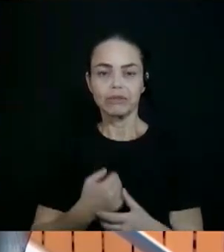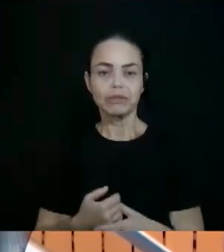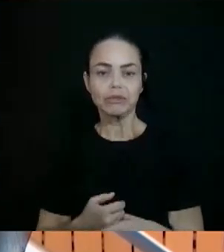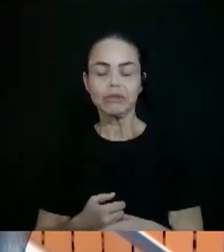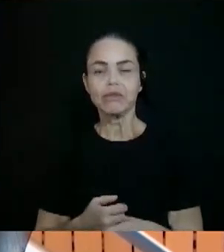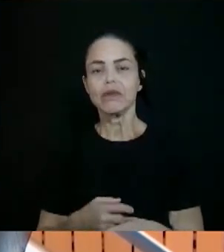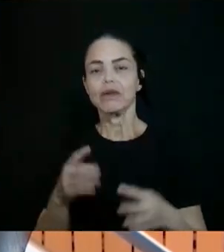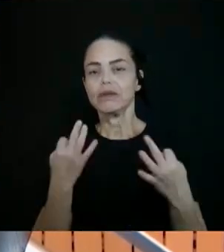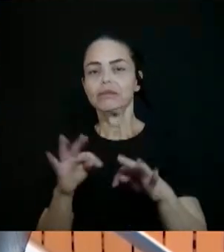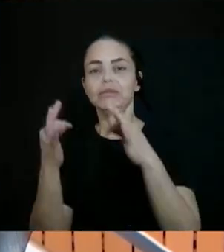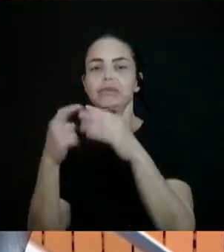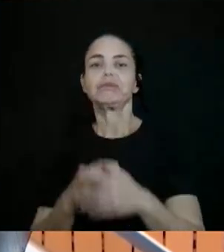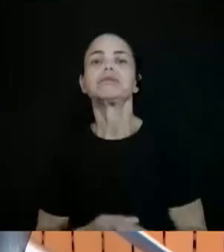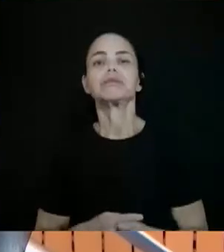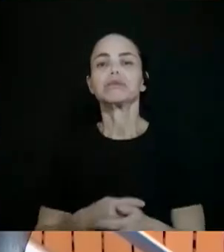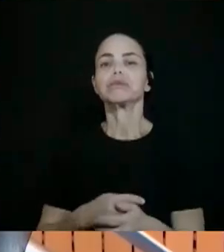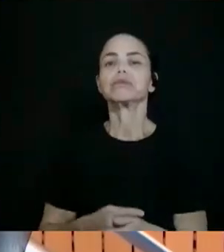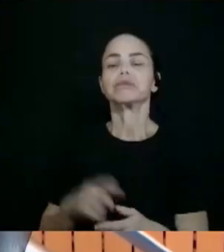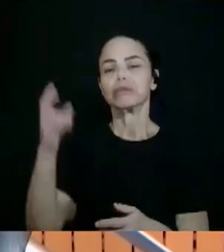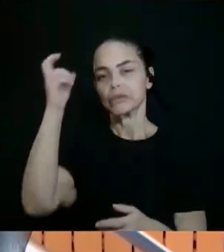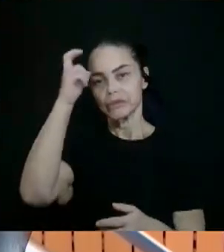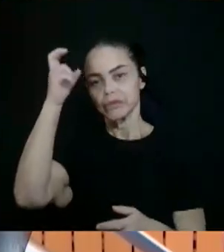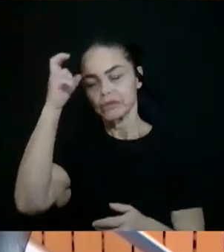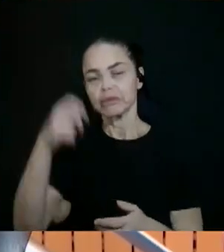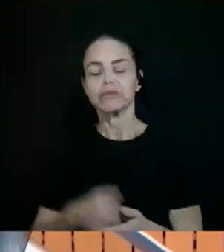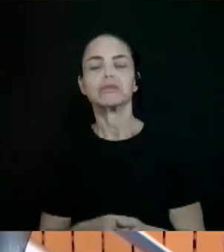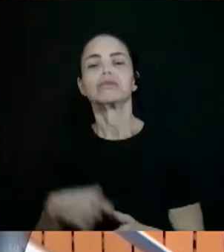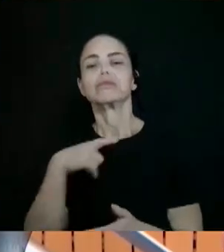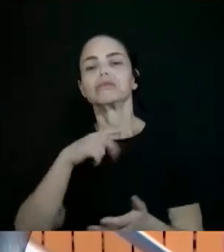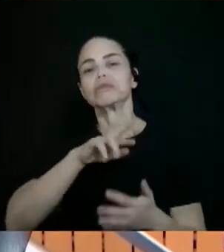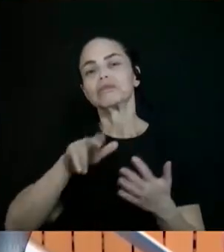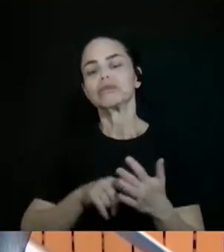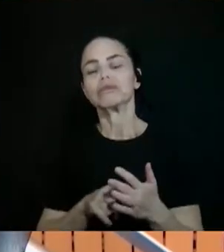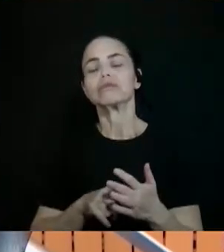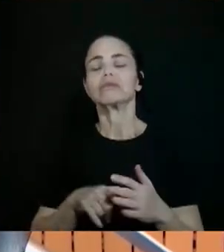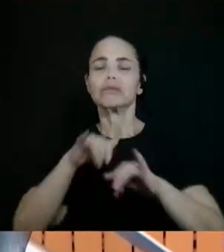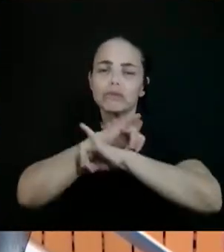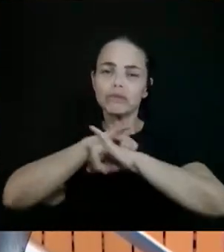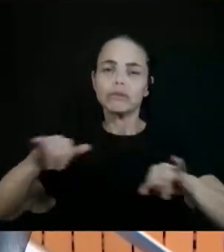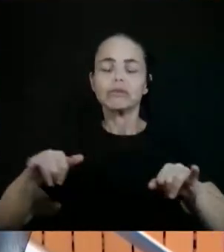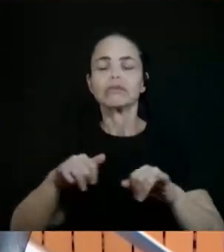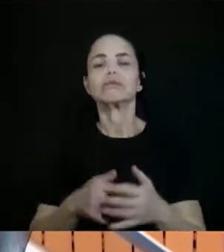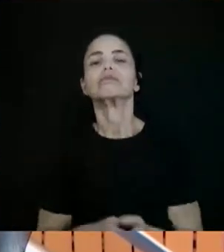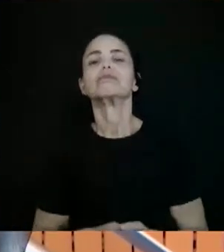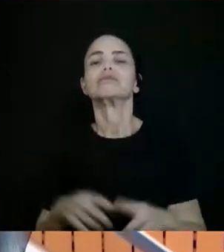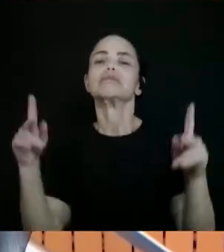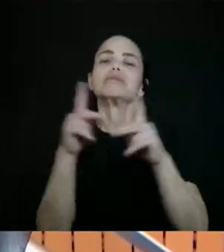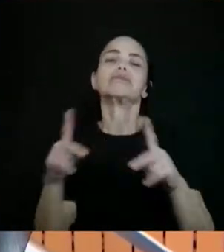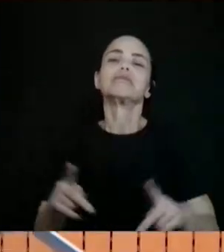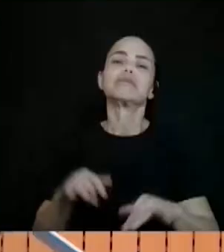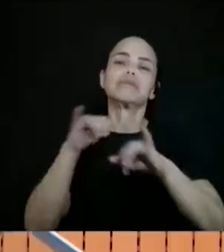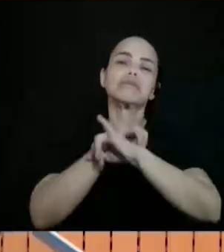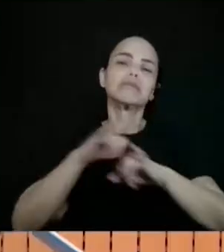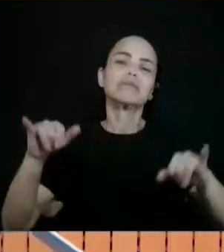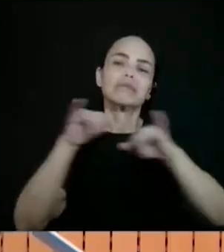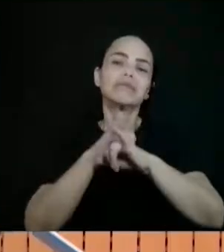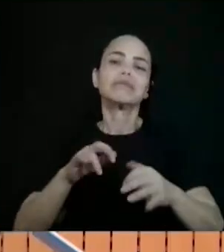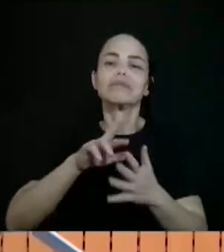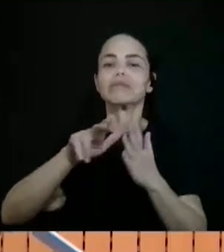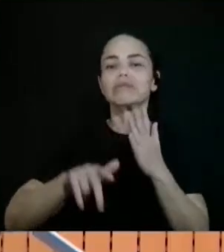tão importante no nosso país, nós tivemos vários arautos, porque a paz ela pode ser proclamada de várias maneiras.